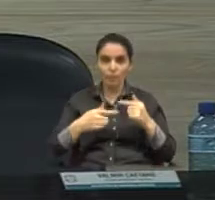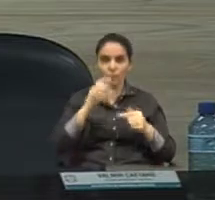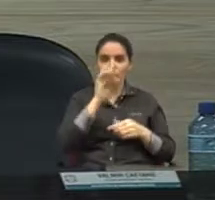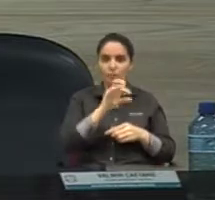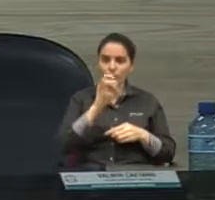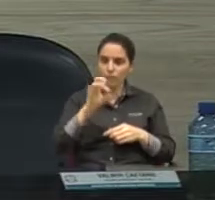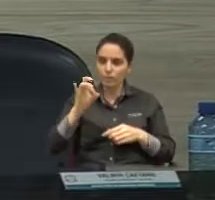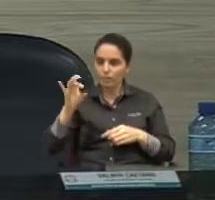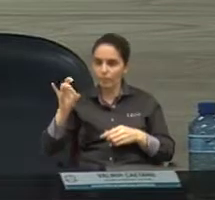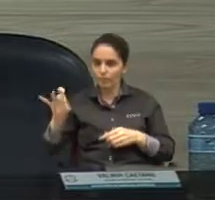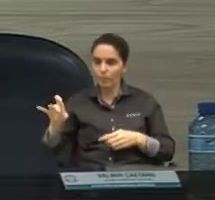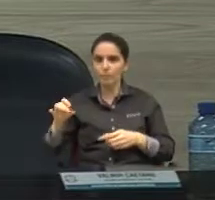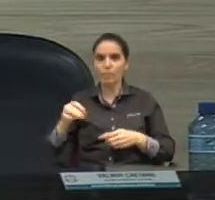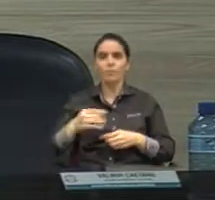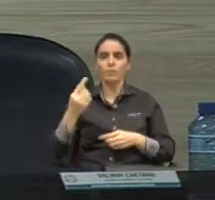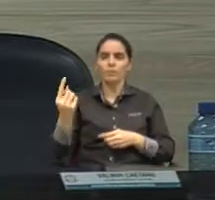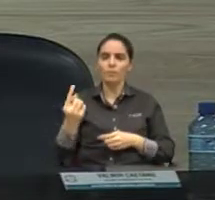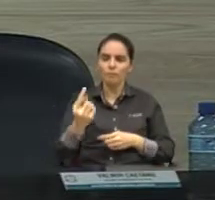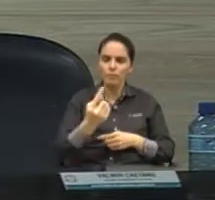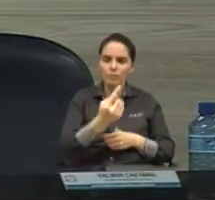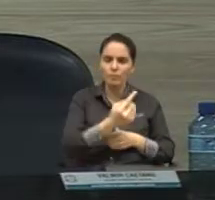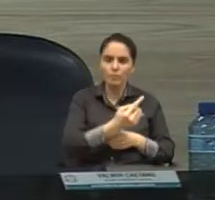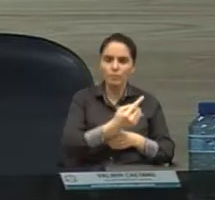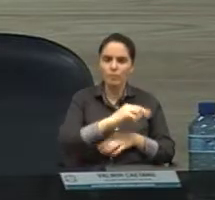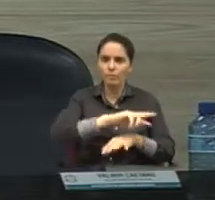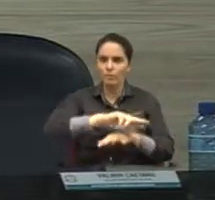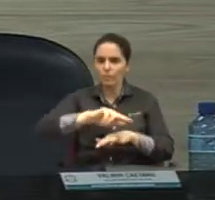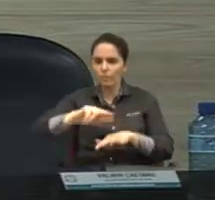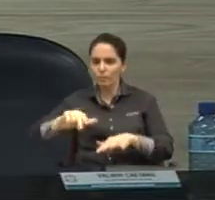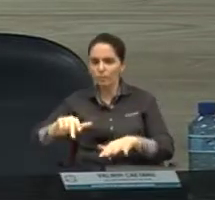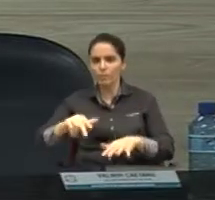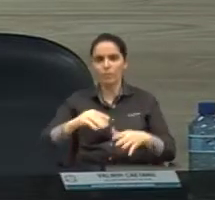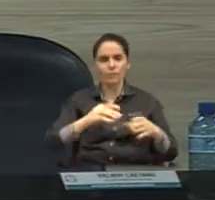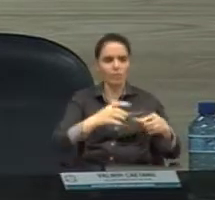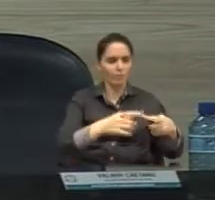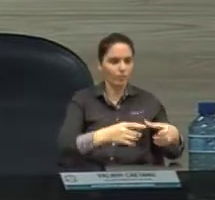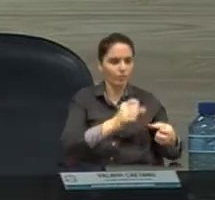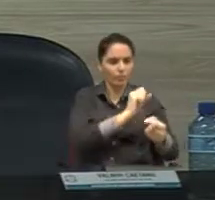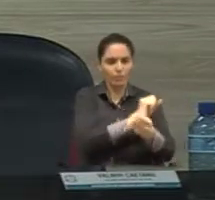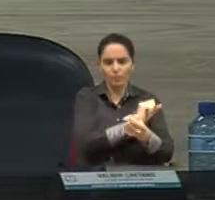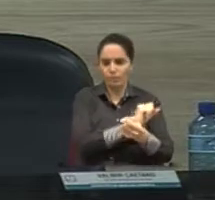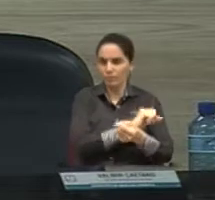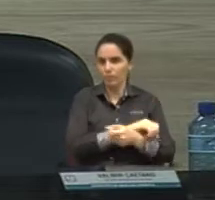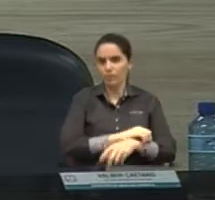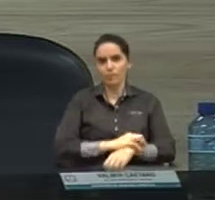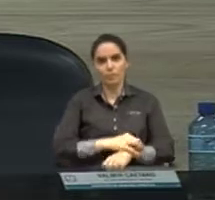cada ponto, os presídios, a educação, enfim.